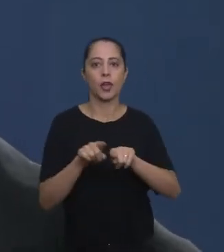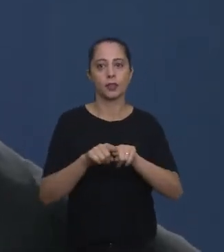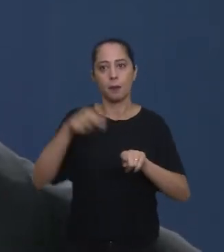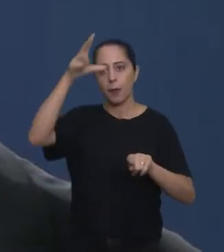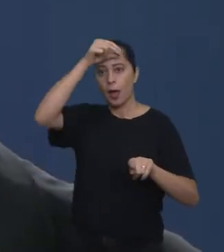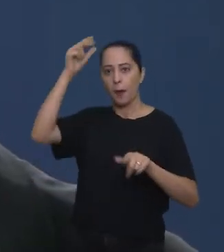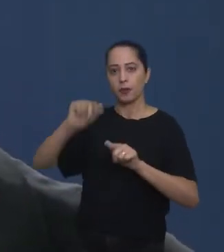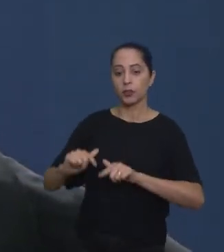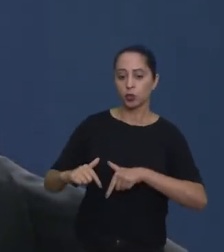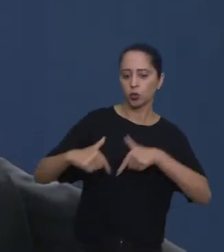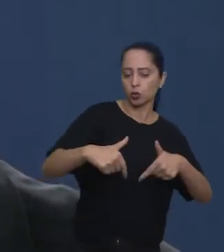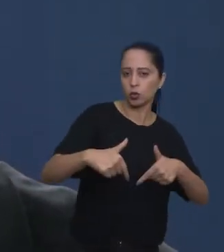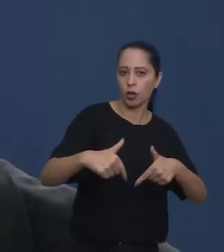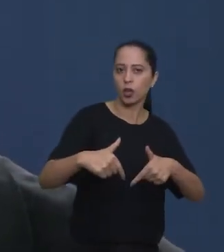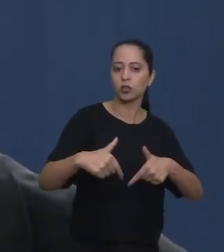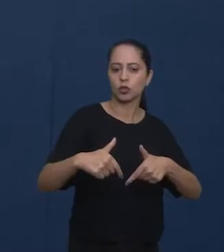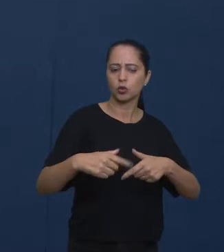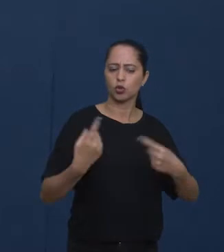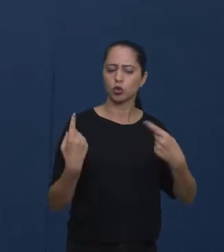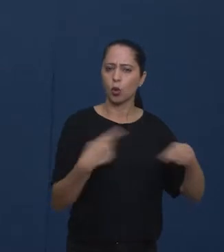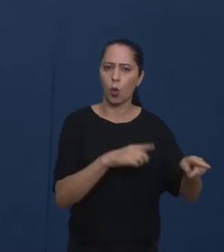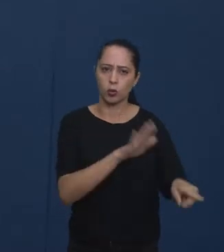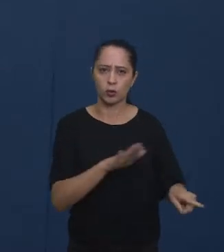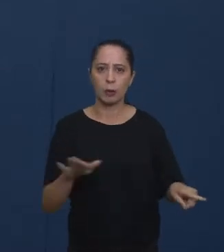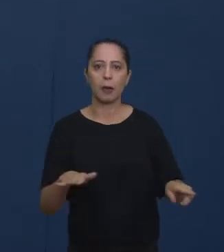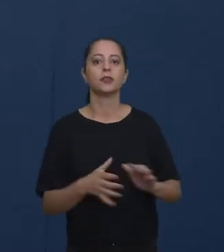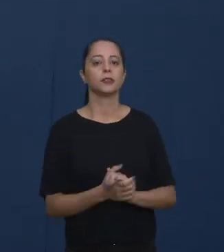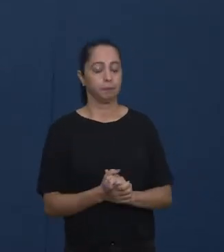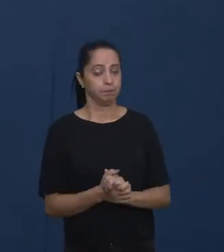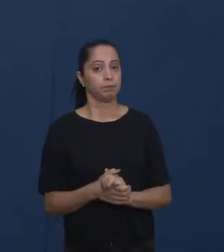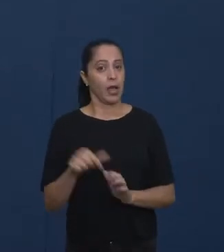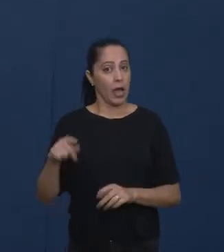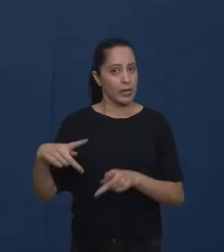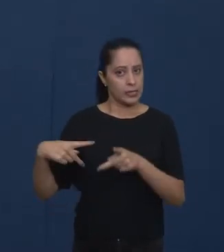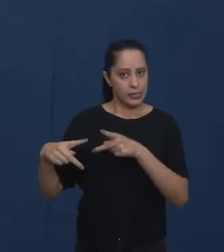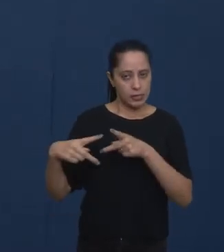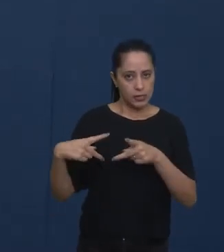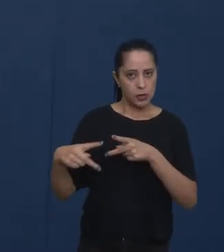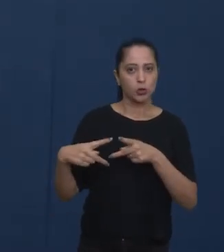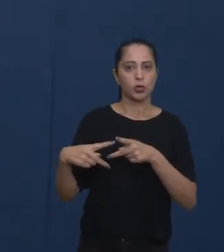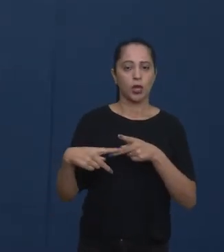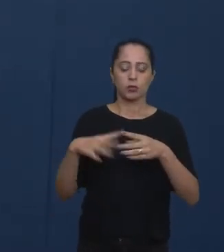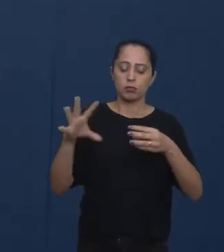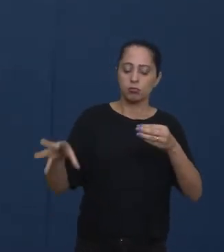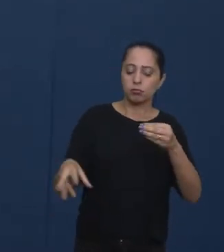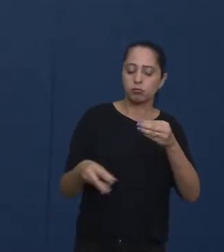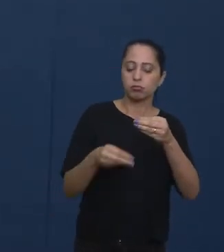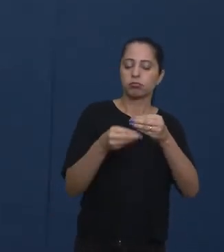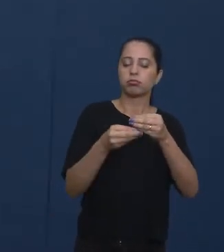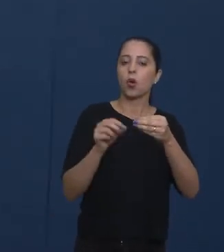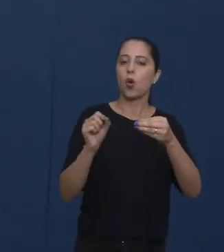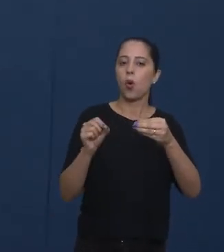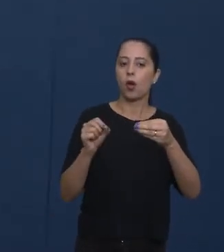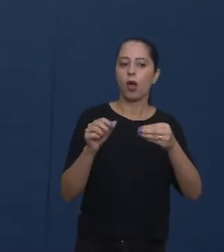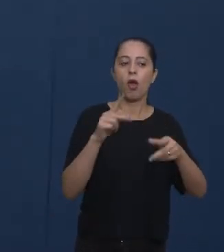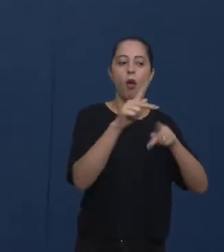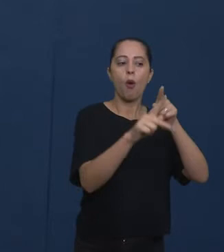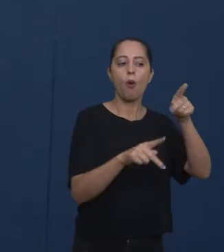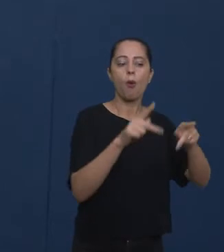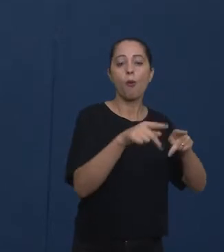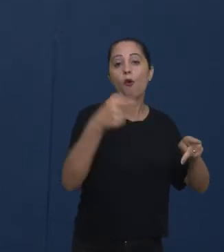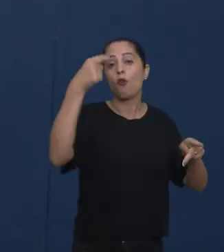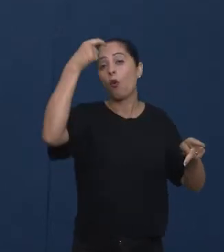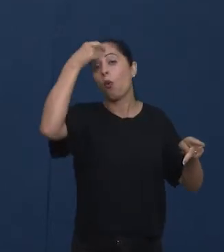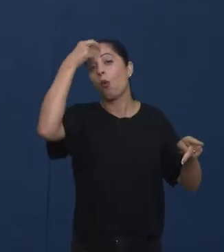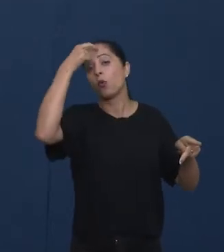para erradicar o trabalho infantil. São José dos Campos está dando a sua contribuição para criar uma consciência coletiva